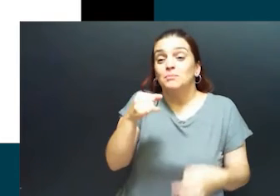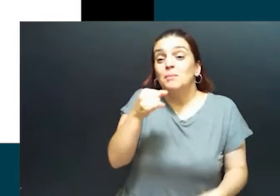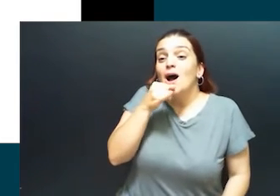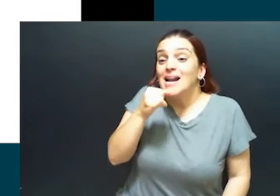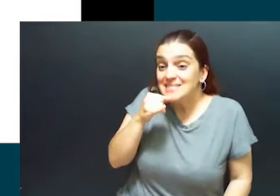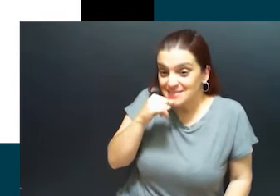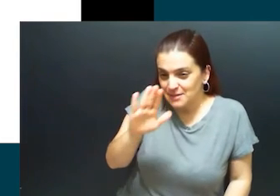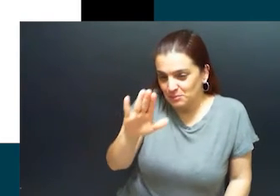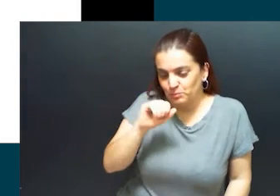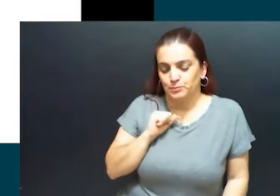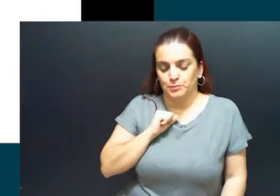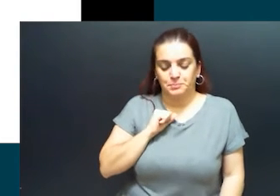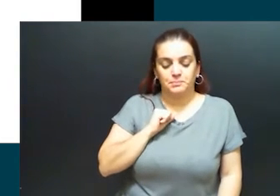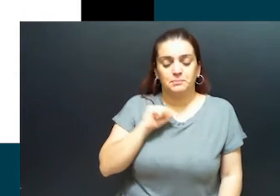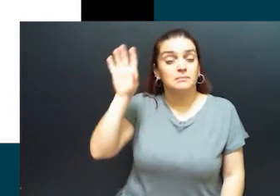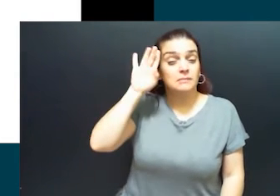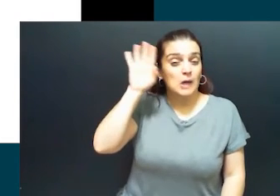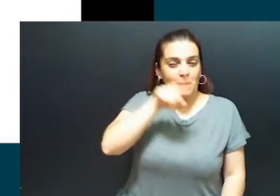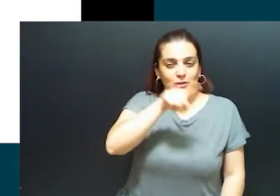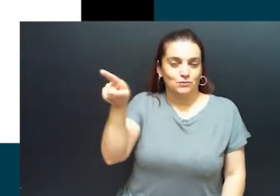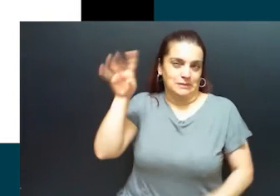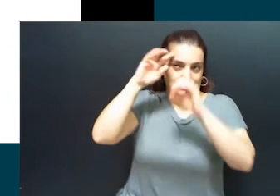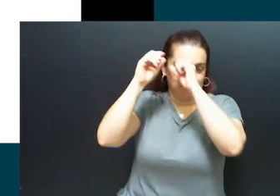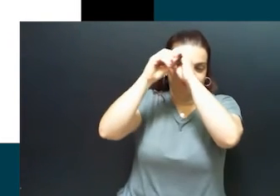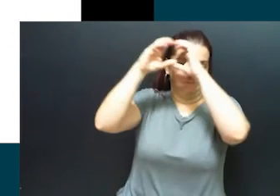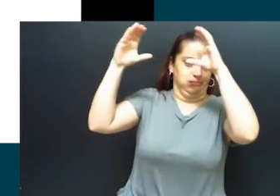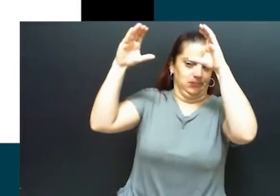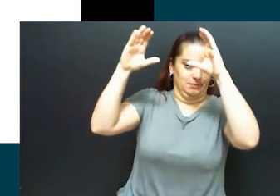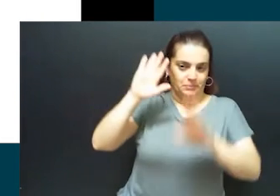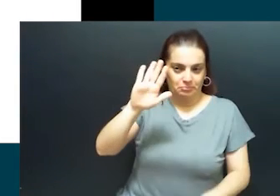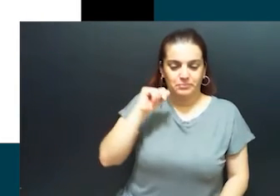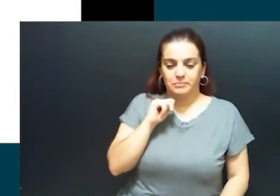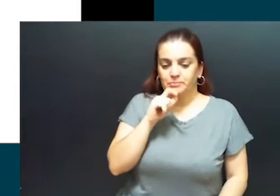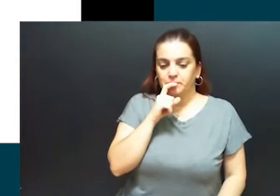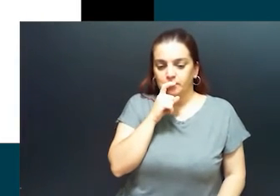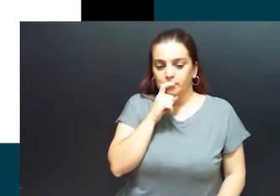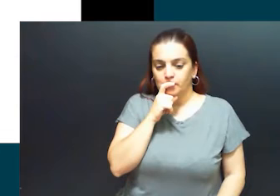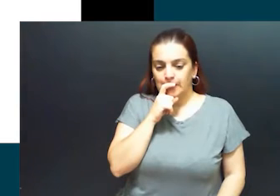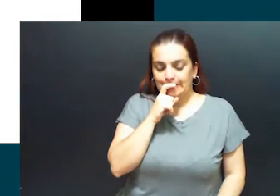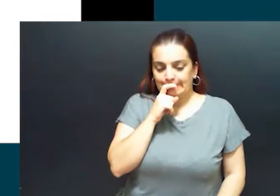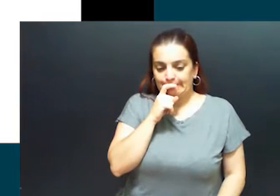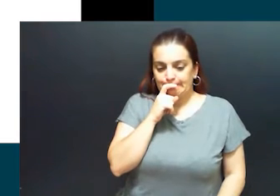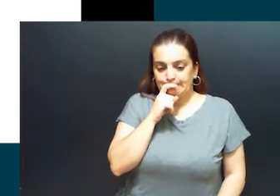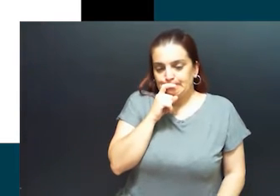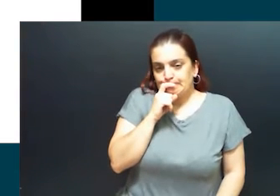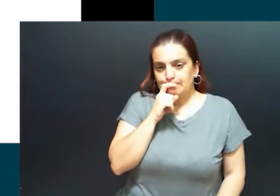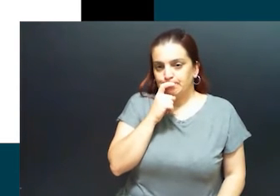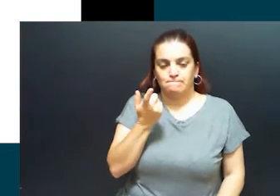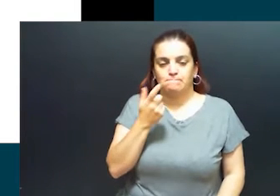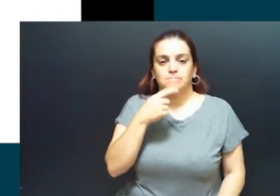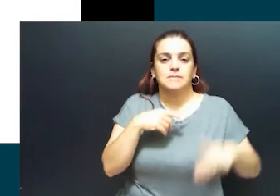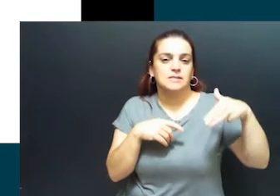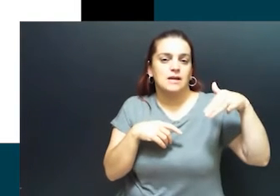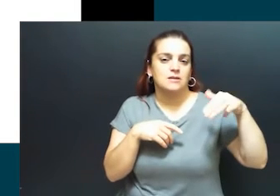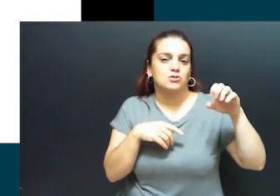né, imagina que a gente tem ali como uma empresa, né, de educação, uma edtech, e a